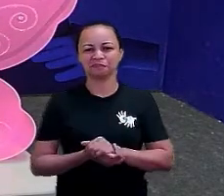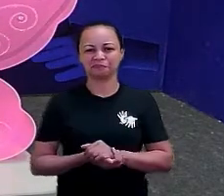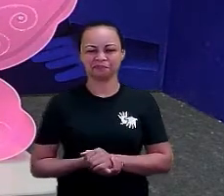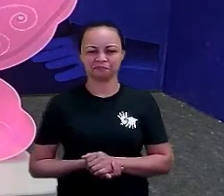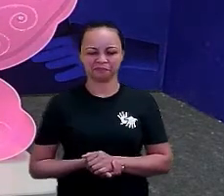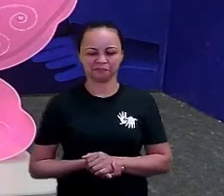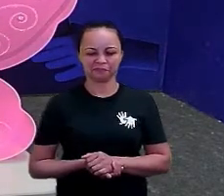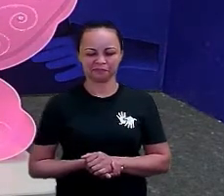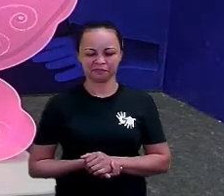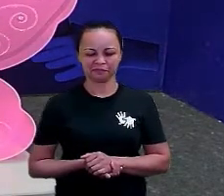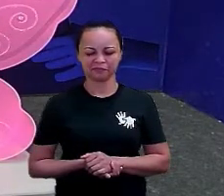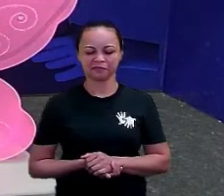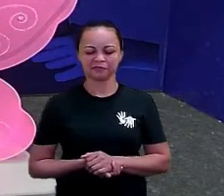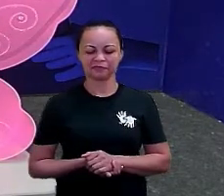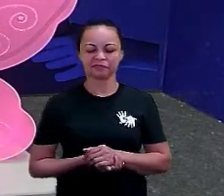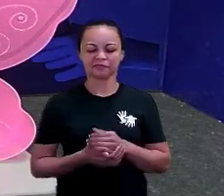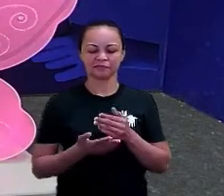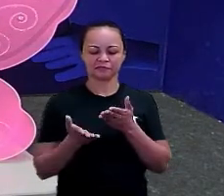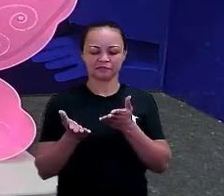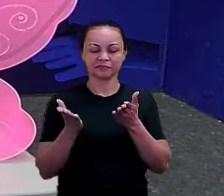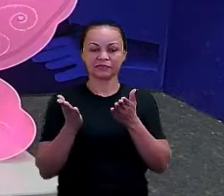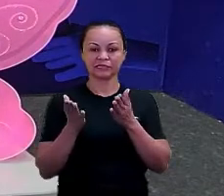E faz o leque.